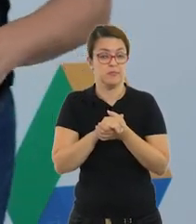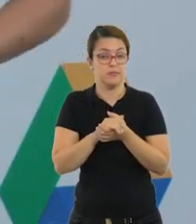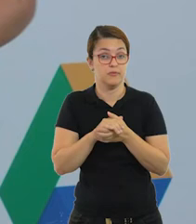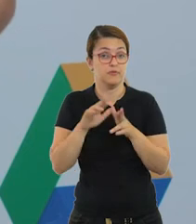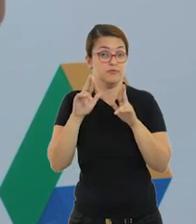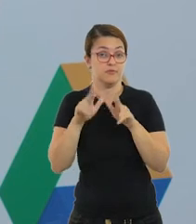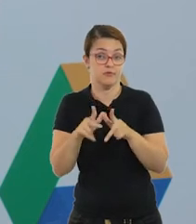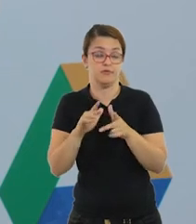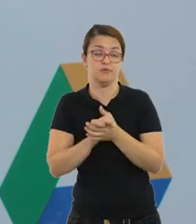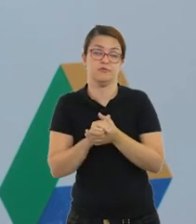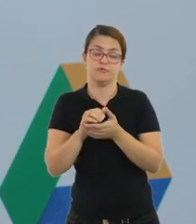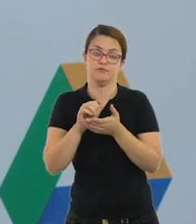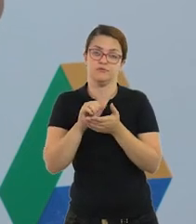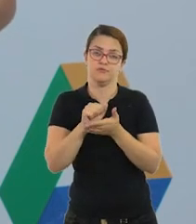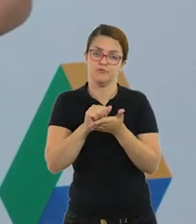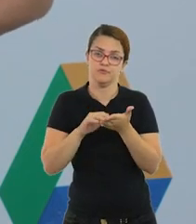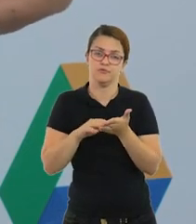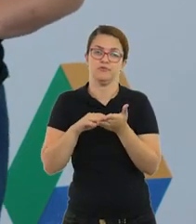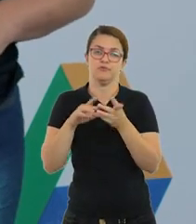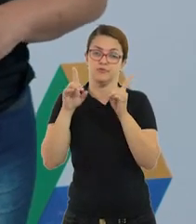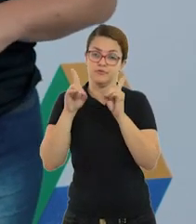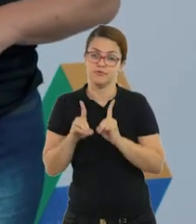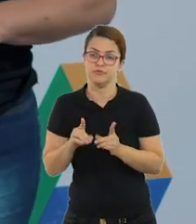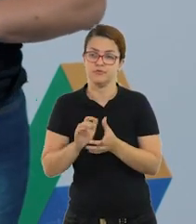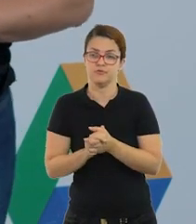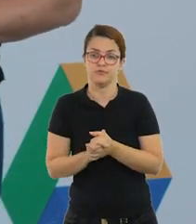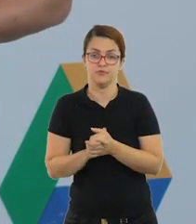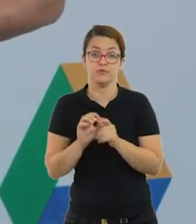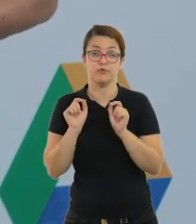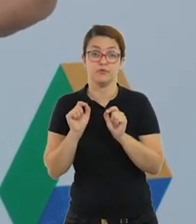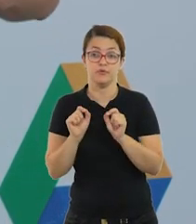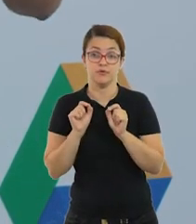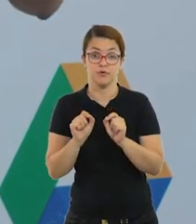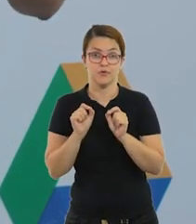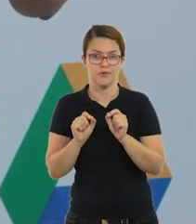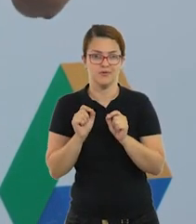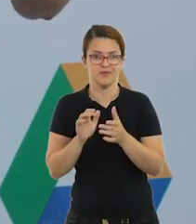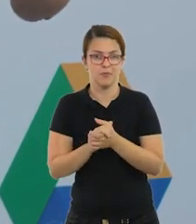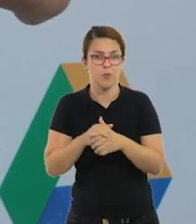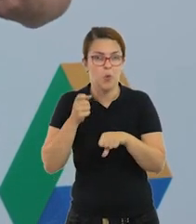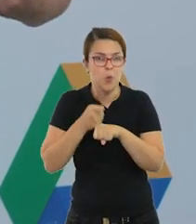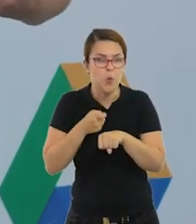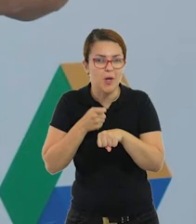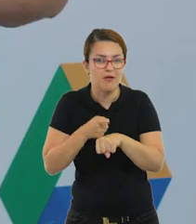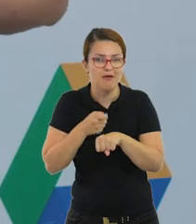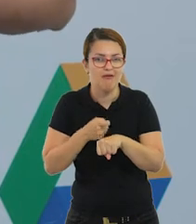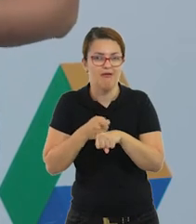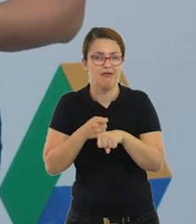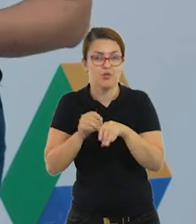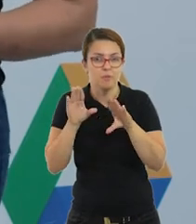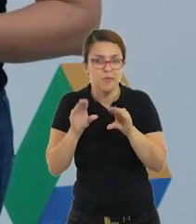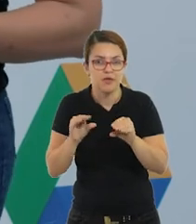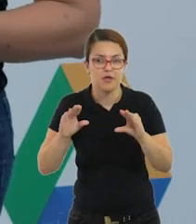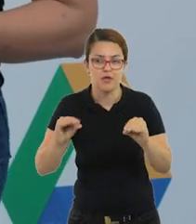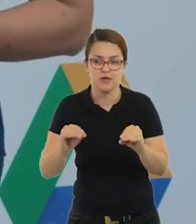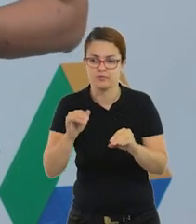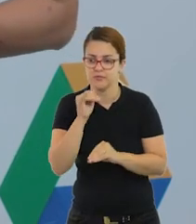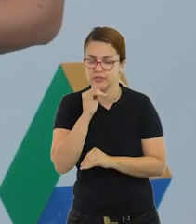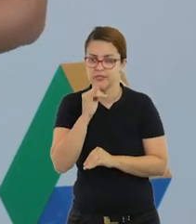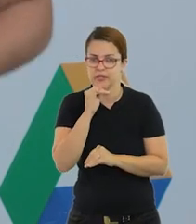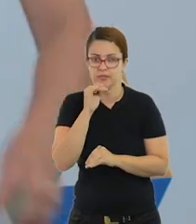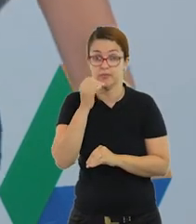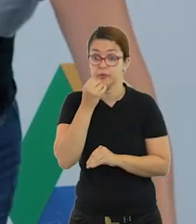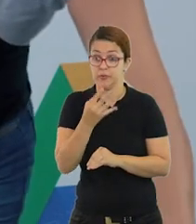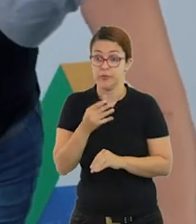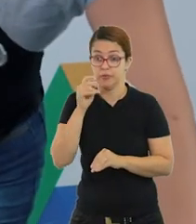deficiência, e daí nós temos algumas propostas. A criança com deficiência, ela se beneficia do concreto, então é bem importante que ela tenha alguma